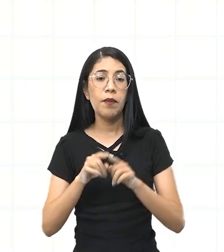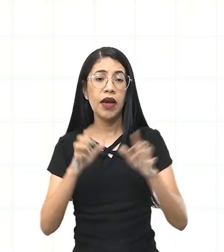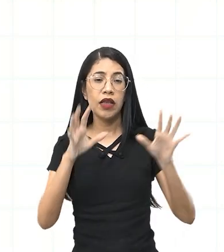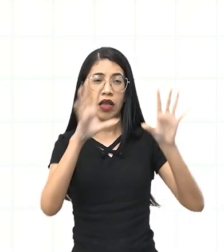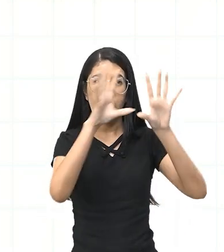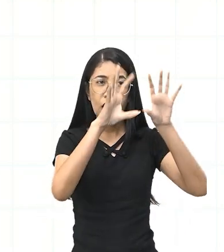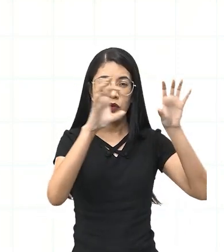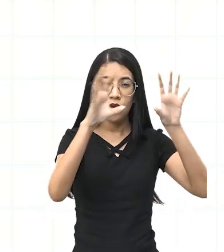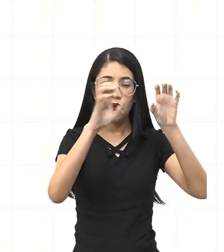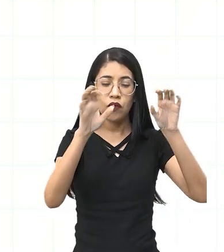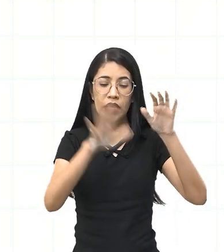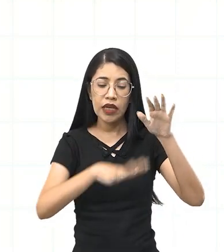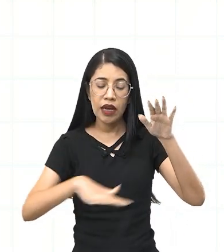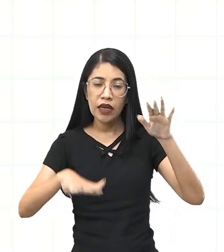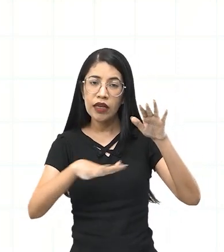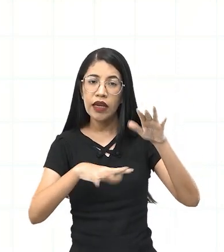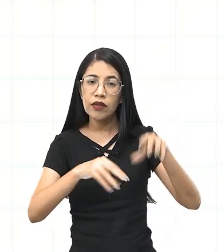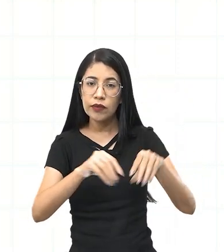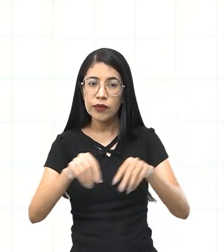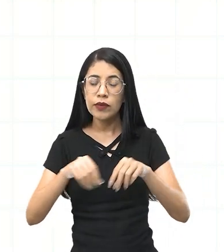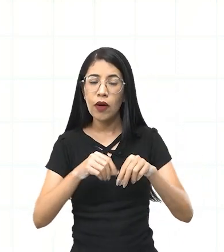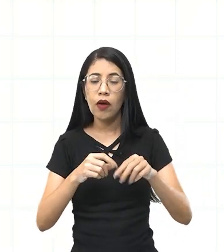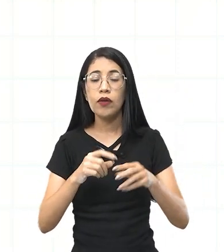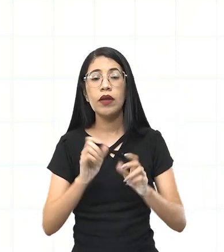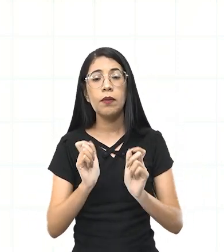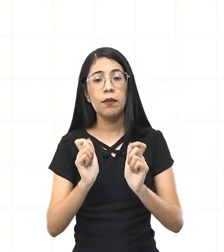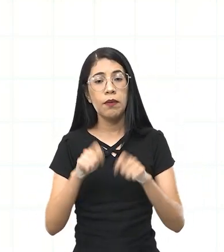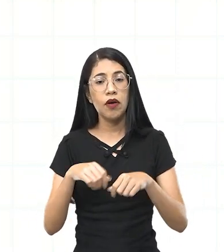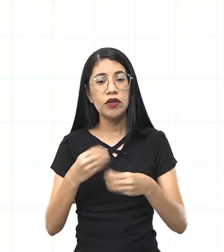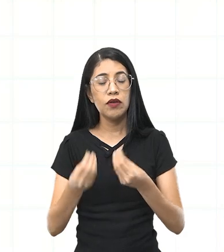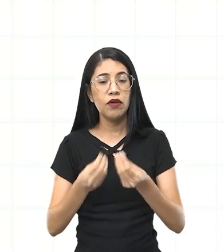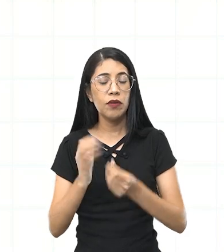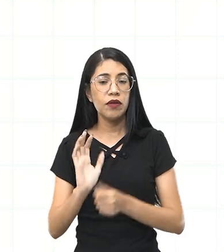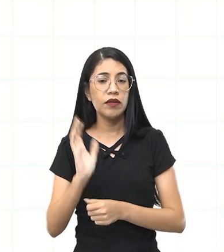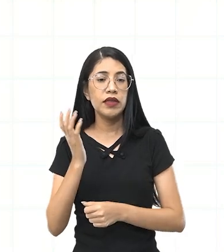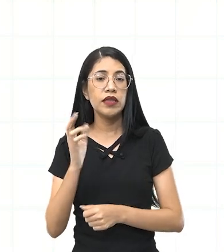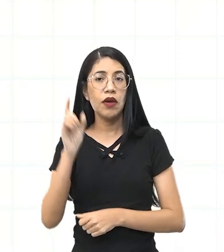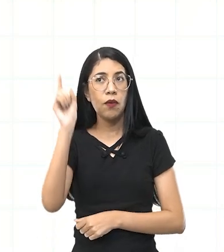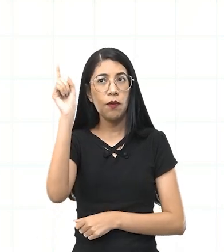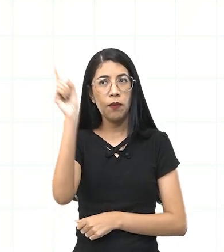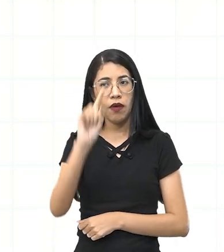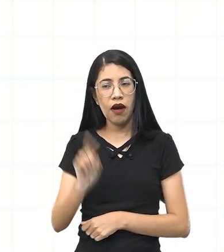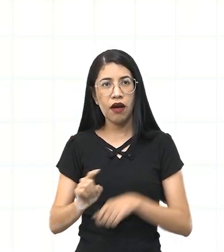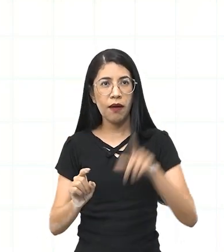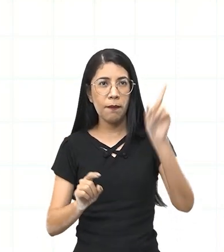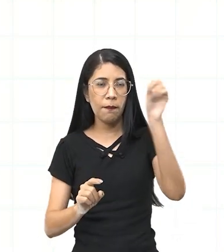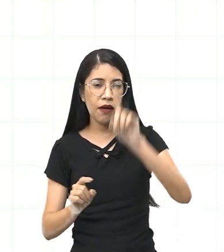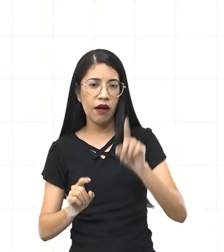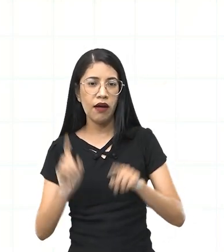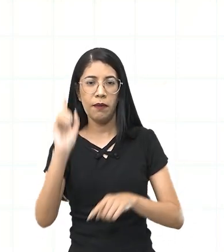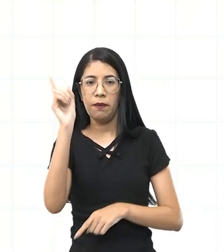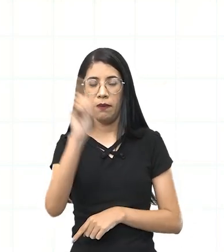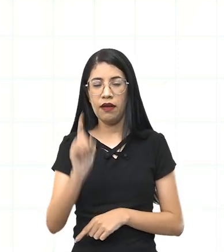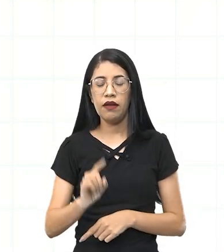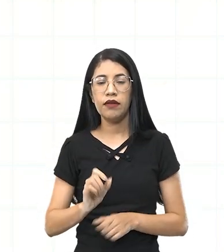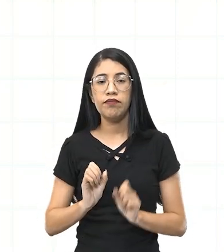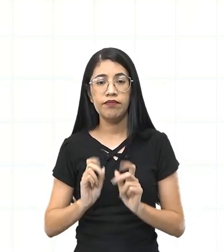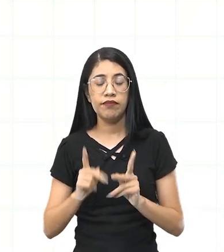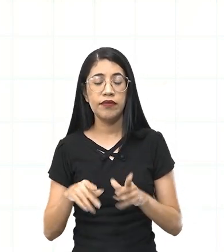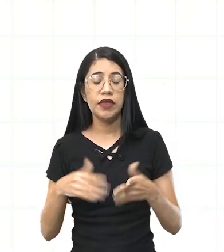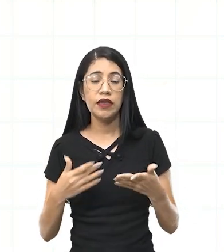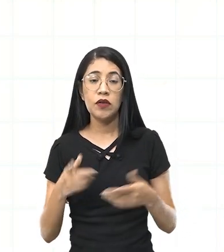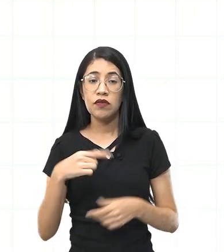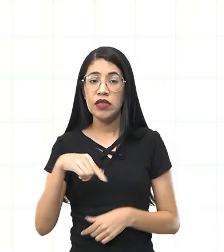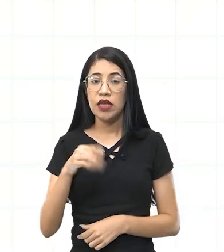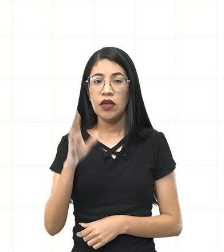uma nuvem e o solo. Nos dois casos, o resultado final é o raio. Muito bem, se vocês